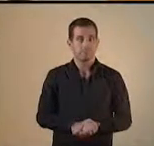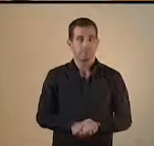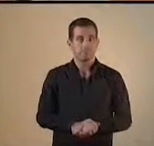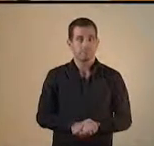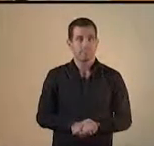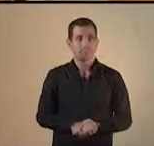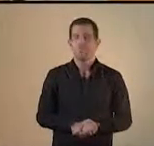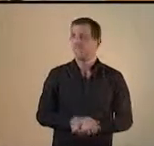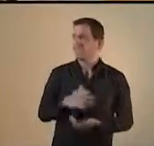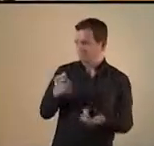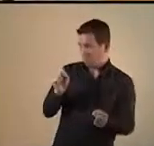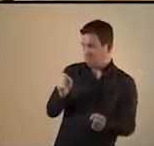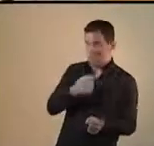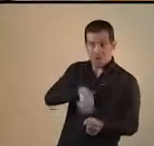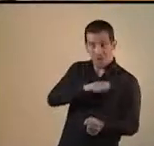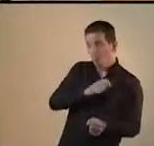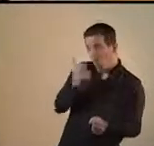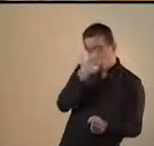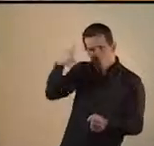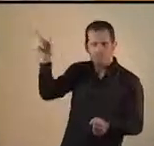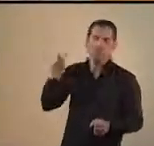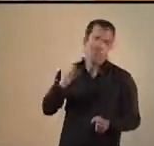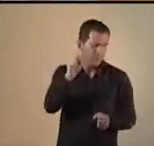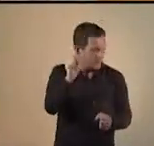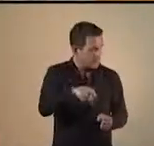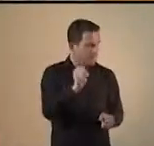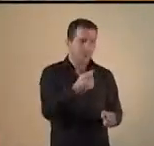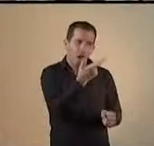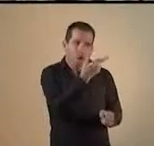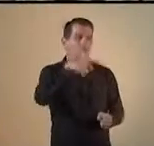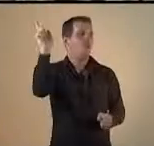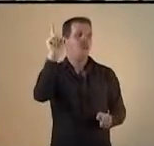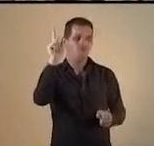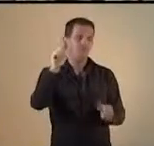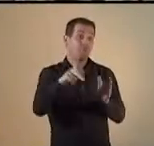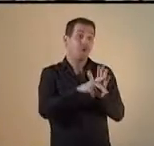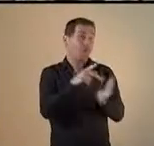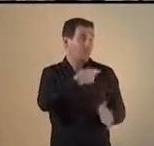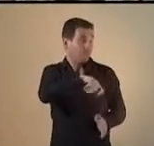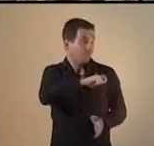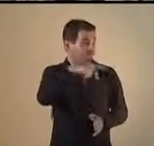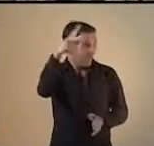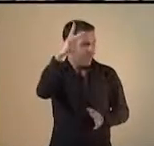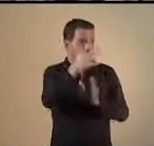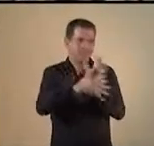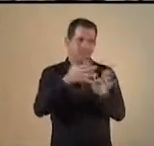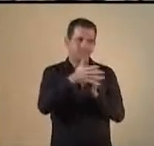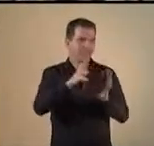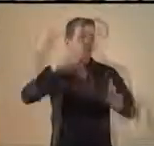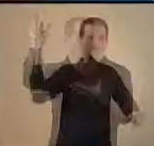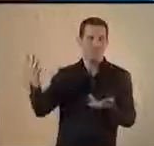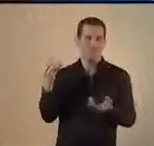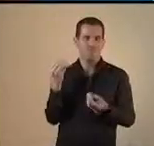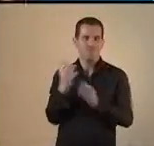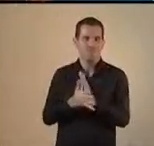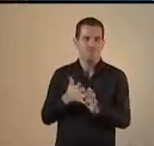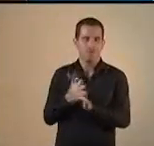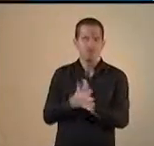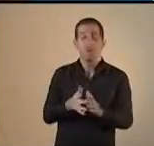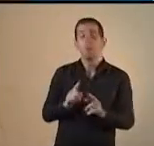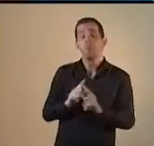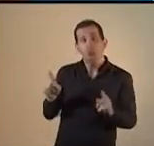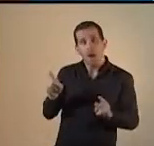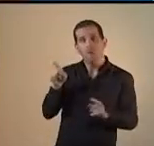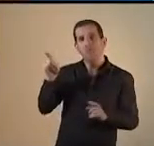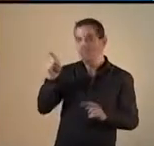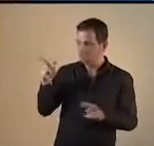Brasil. O espanhol pode ser diferente. O espanhol é diferente, com certeza. O espanhol é diferente. Mas você já nos